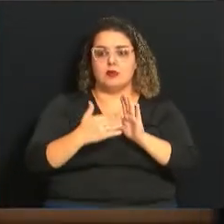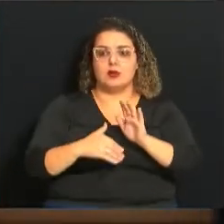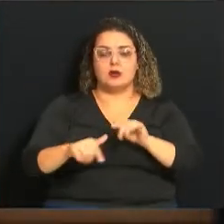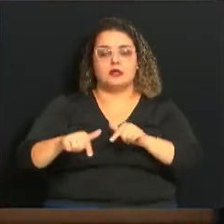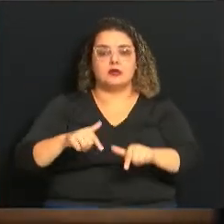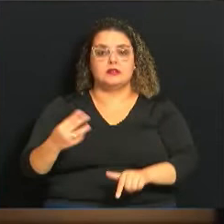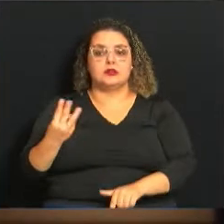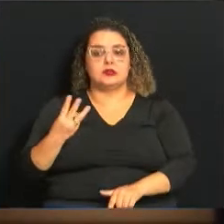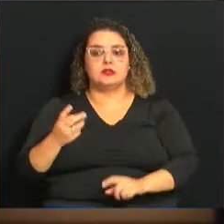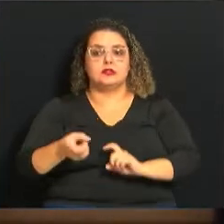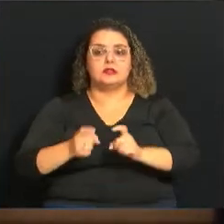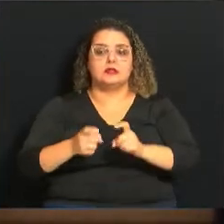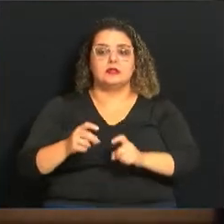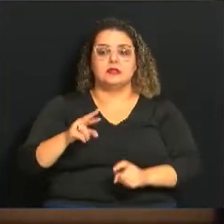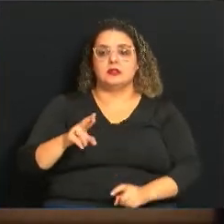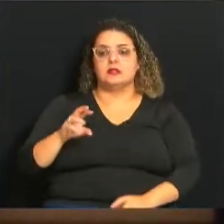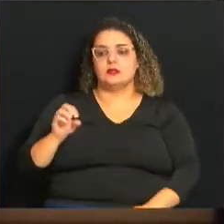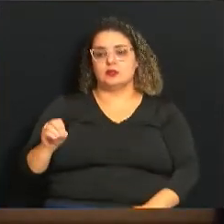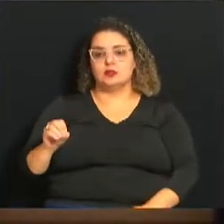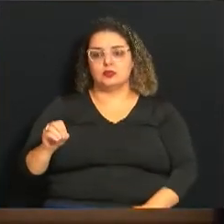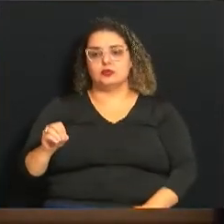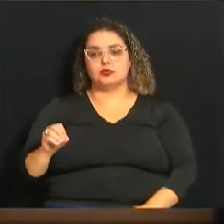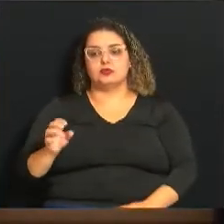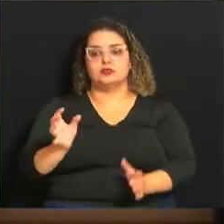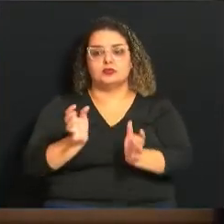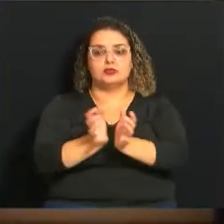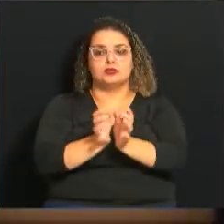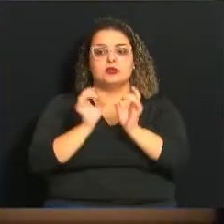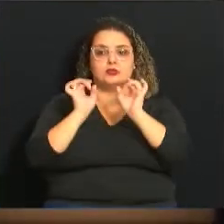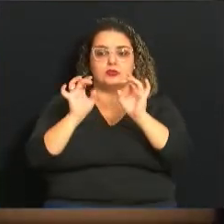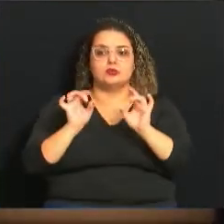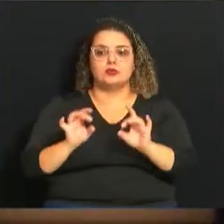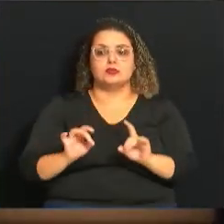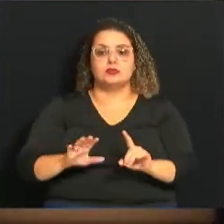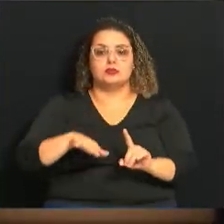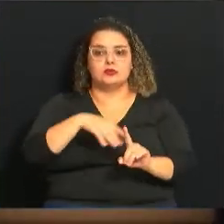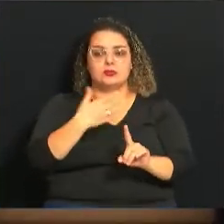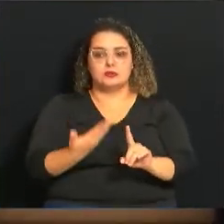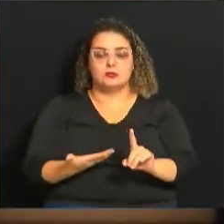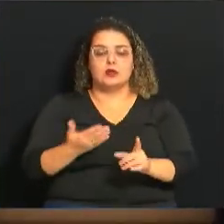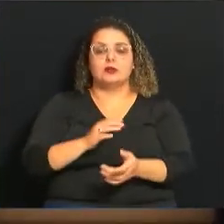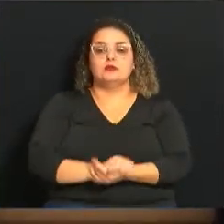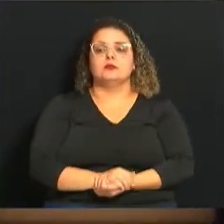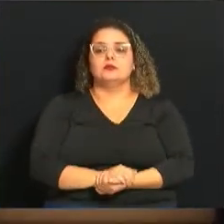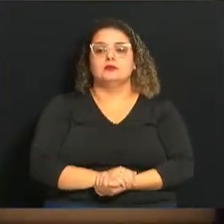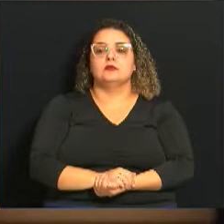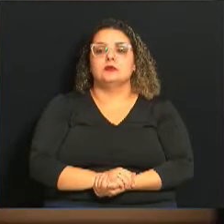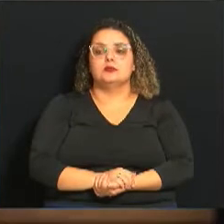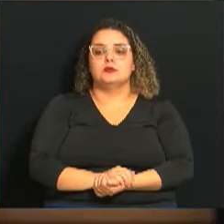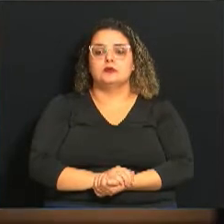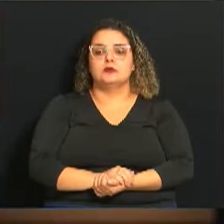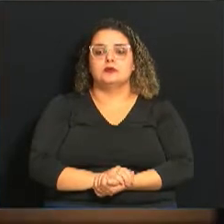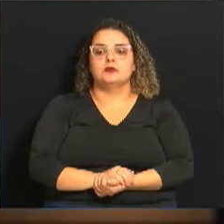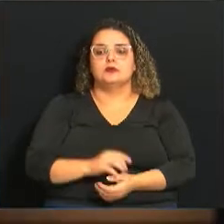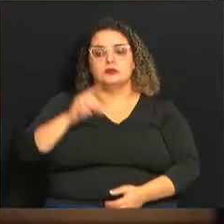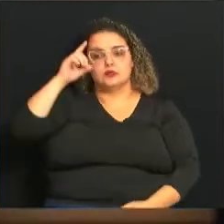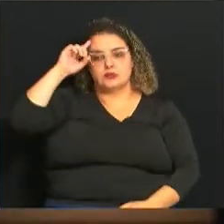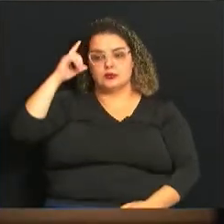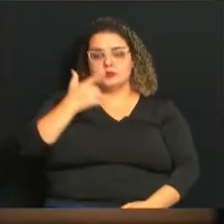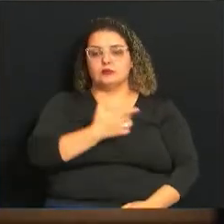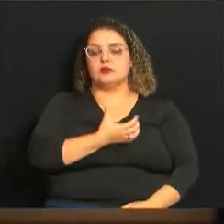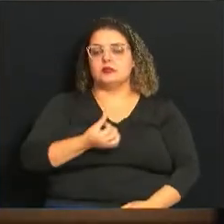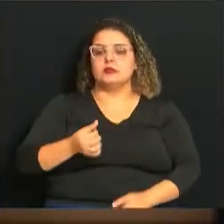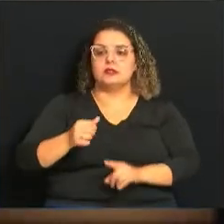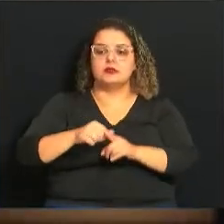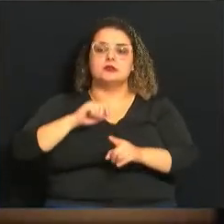reunião ordinária da Comissão Especial de Honraria, a ser realizada no dia 26 de abril de